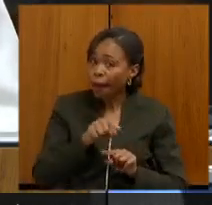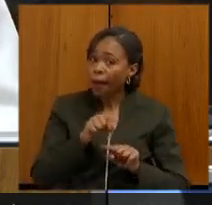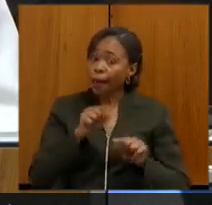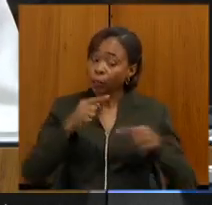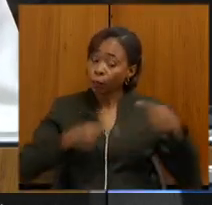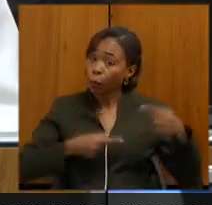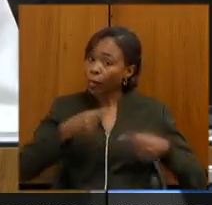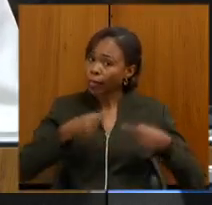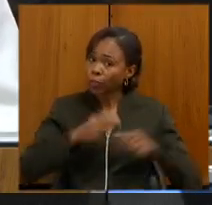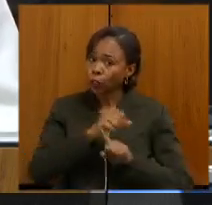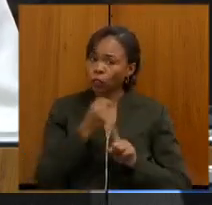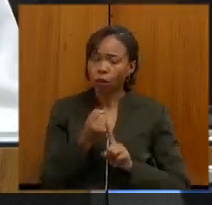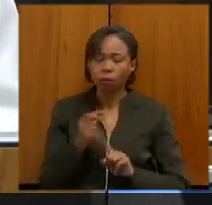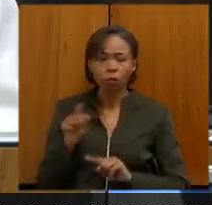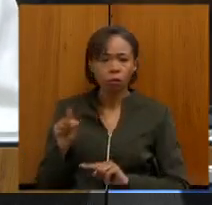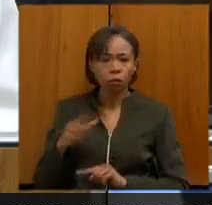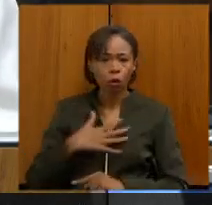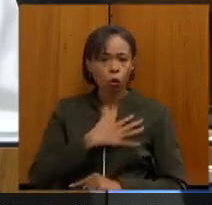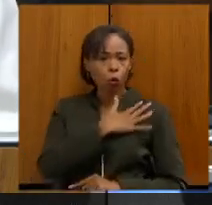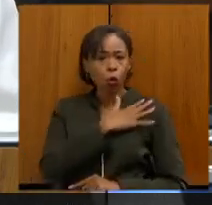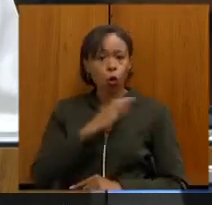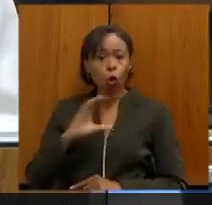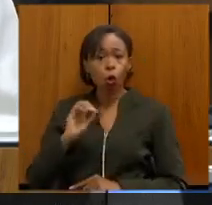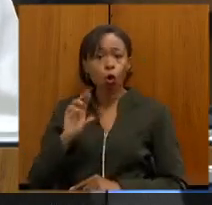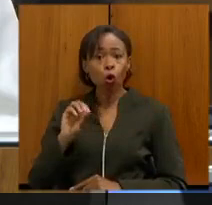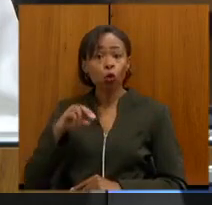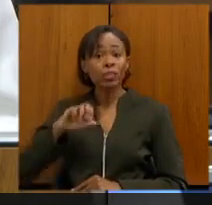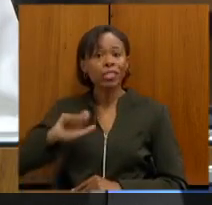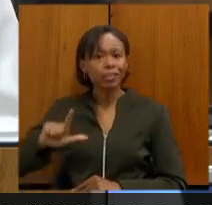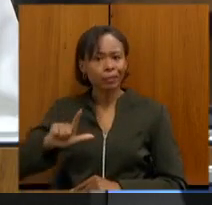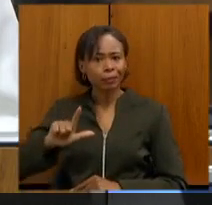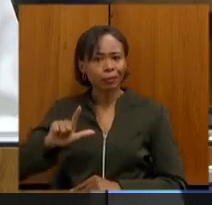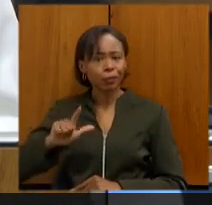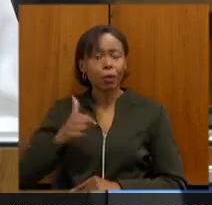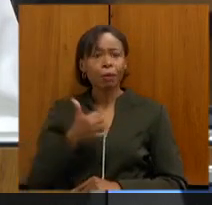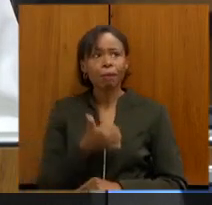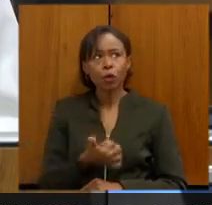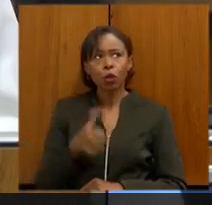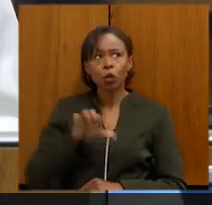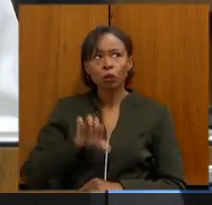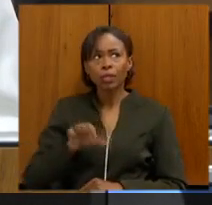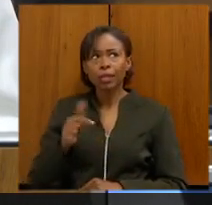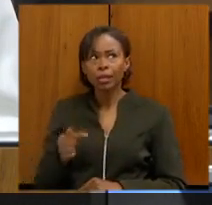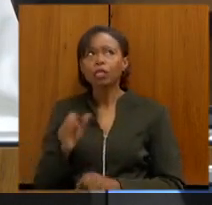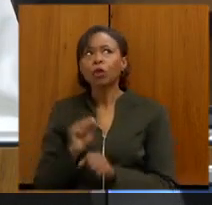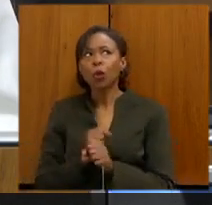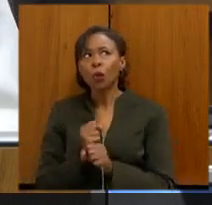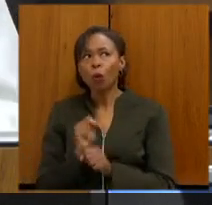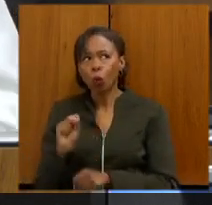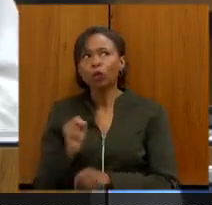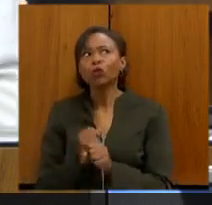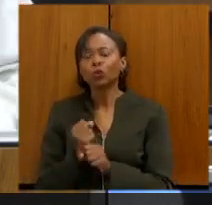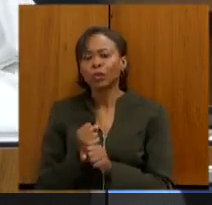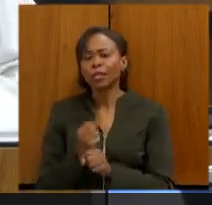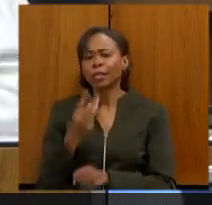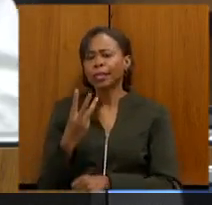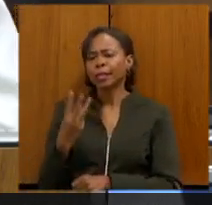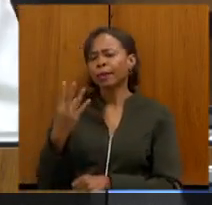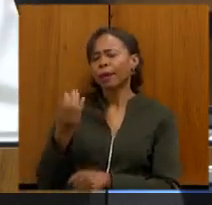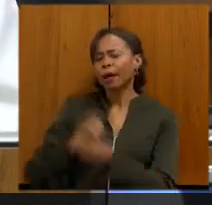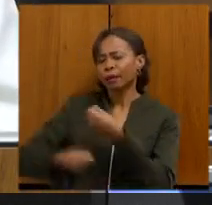eu vi de um plano anel em 1988 para André e olha só 34 anos atrás